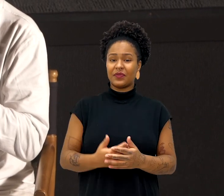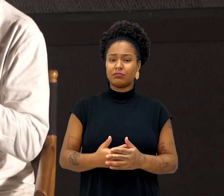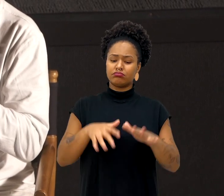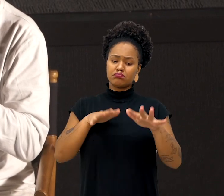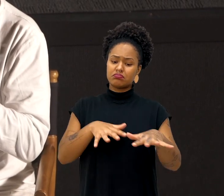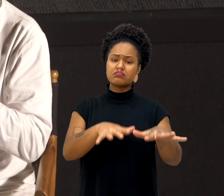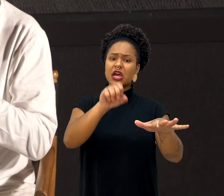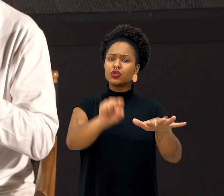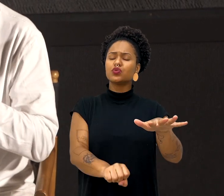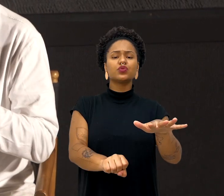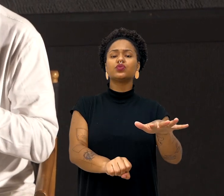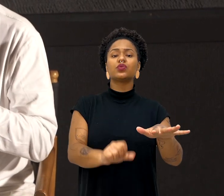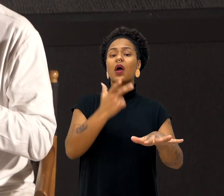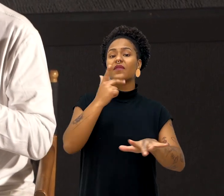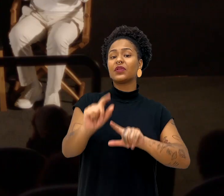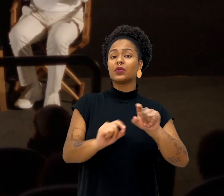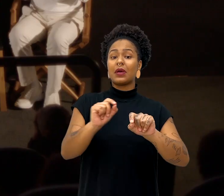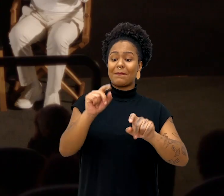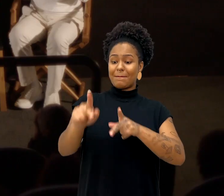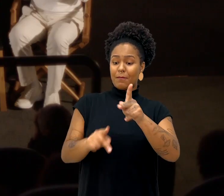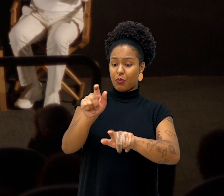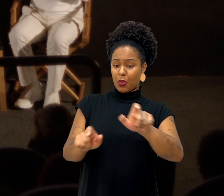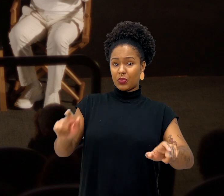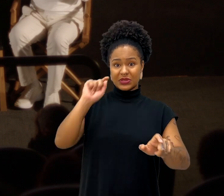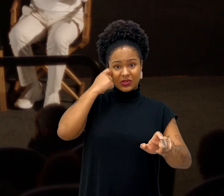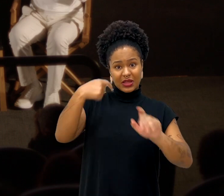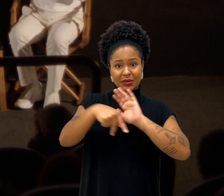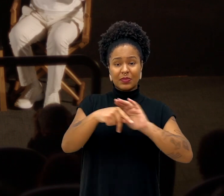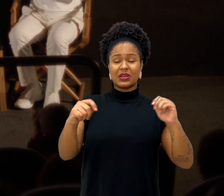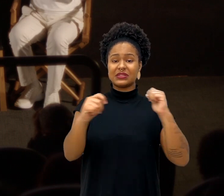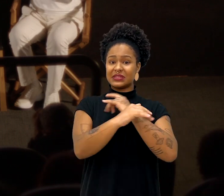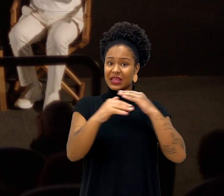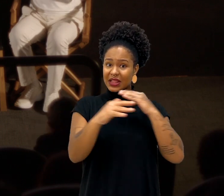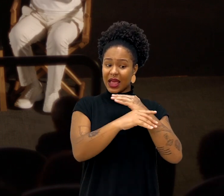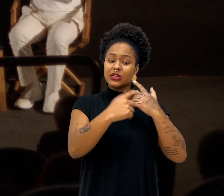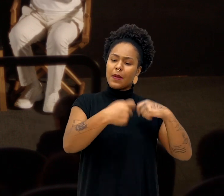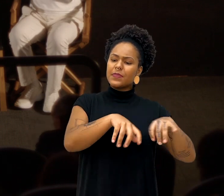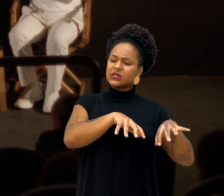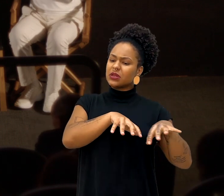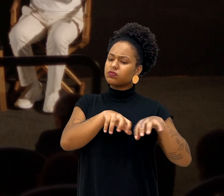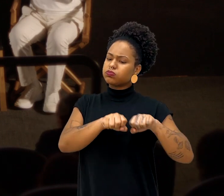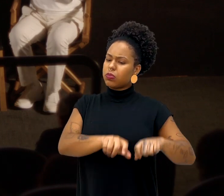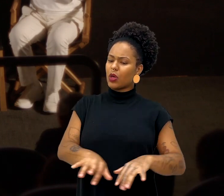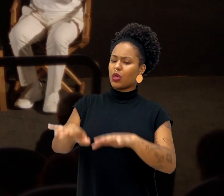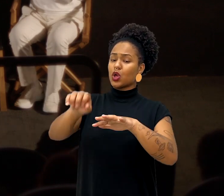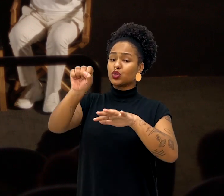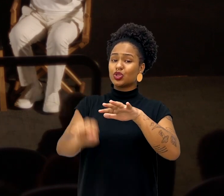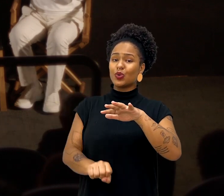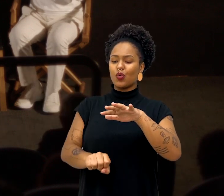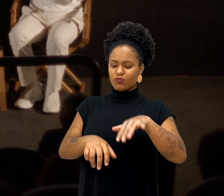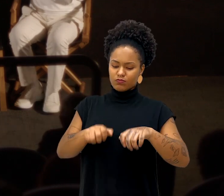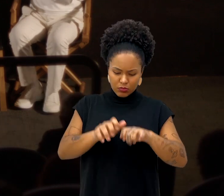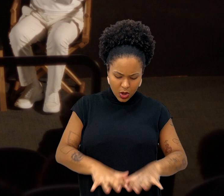uma marcha, a Marcha do Sul. Essa Marcha do Sul já dizia que a população negra